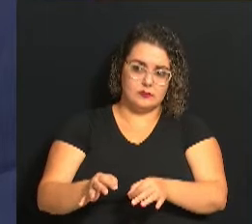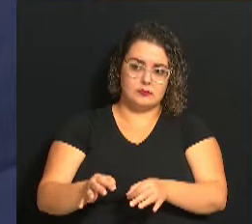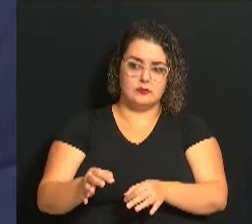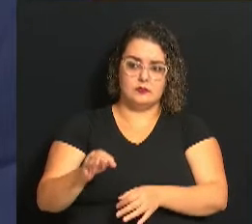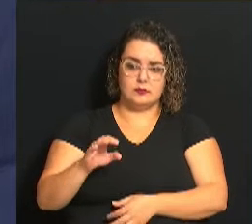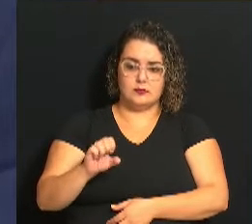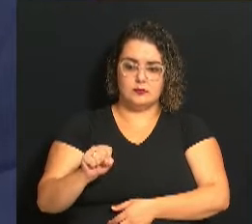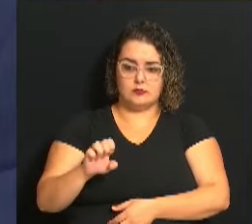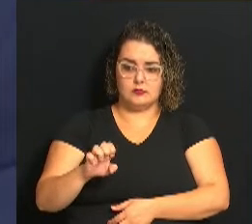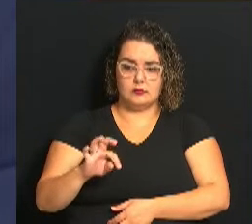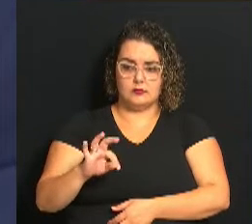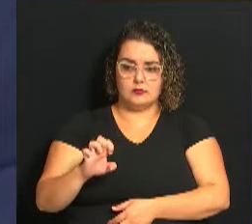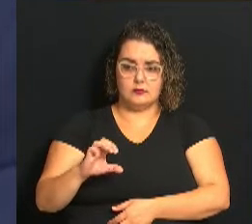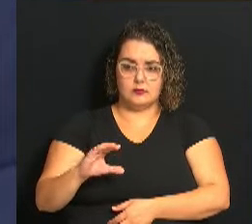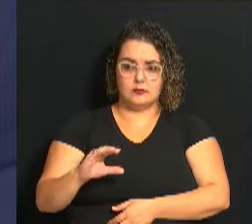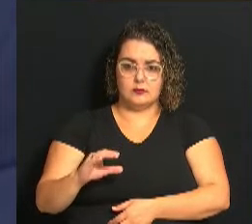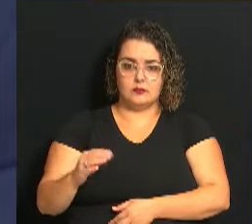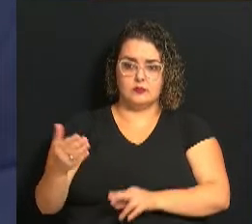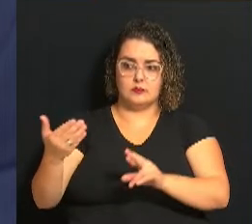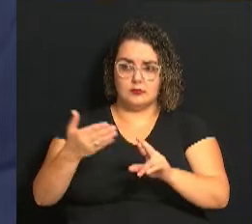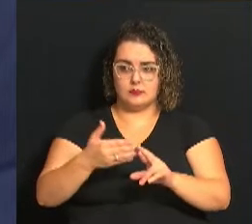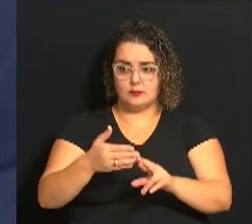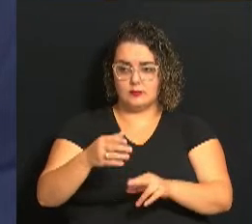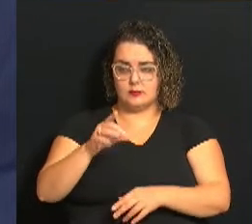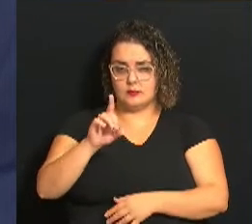o André, e o Antônio